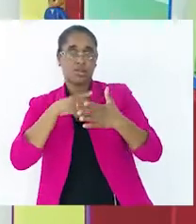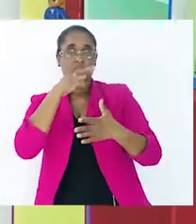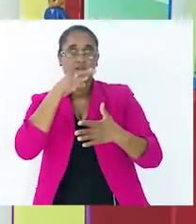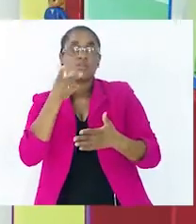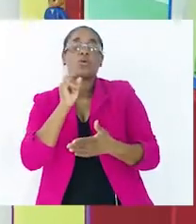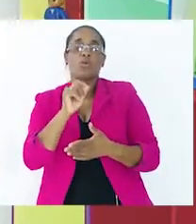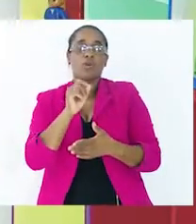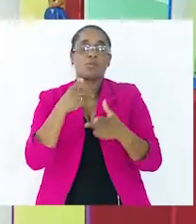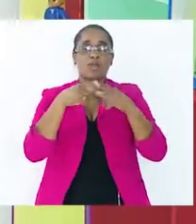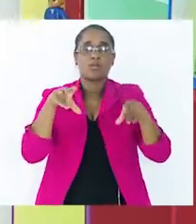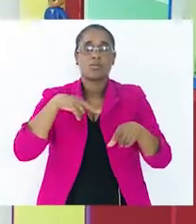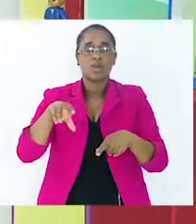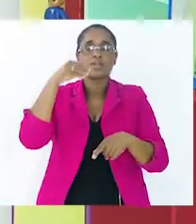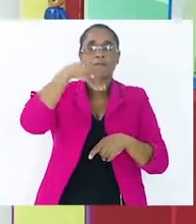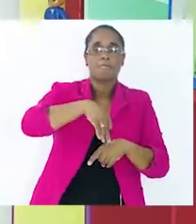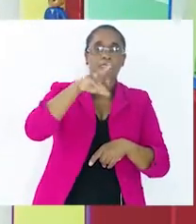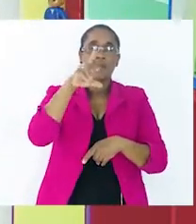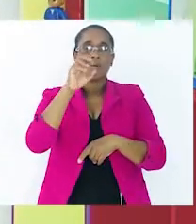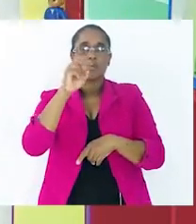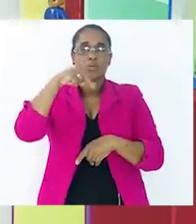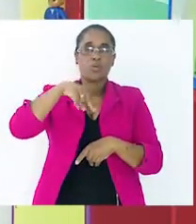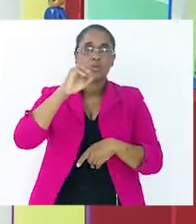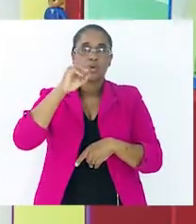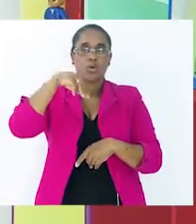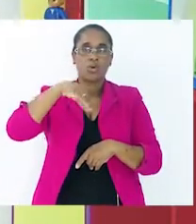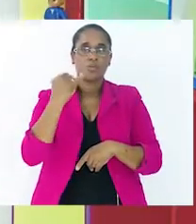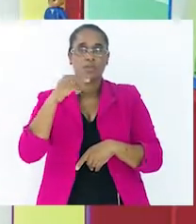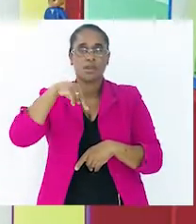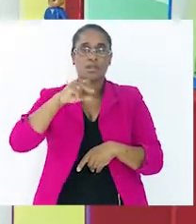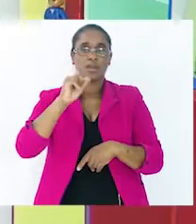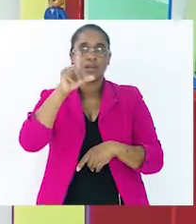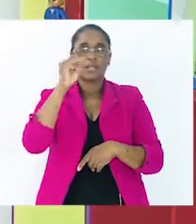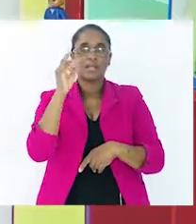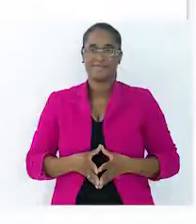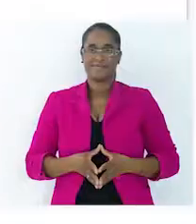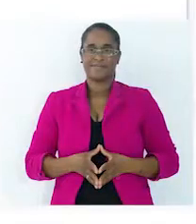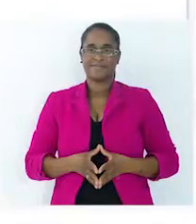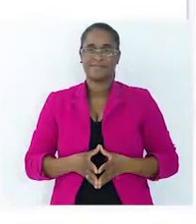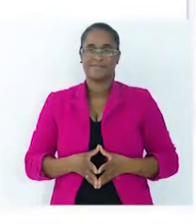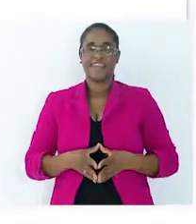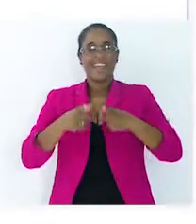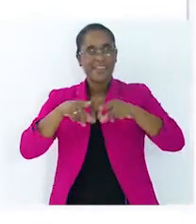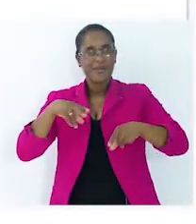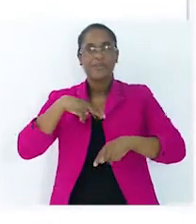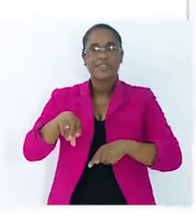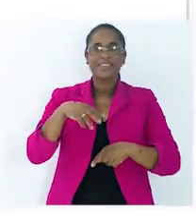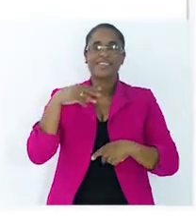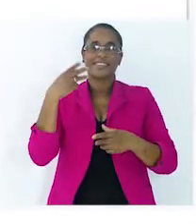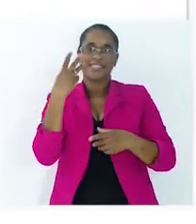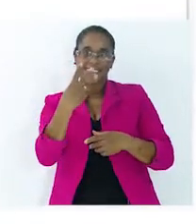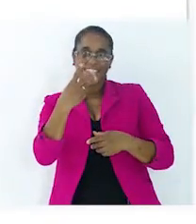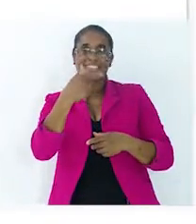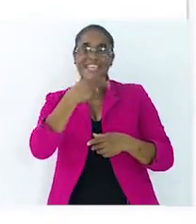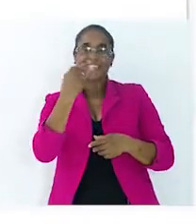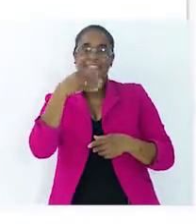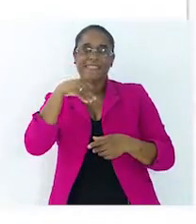portuguesa pronominalização. Então, nós temos 3 frases pronominalizadas. Em língua portuguesa, existem 3